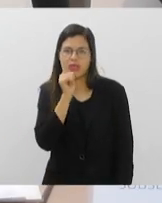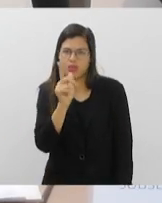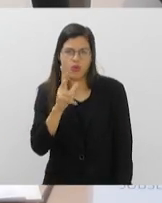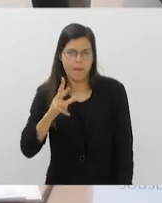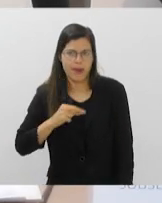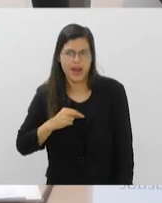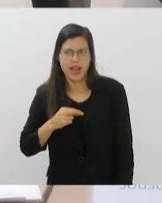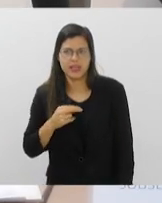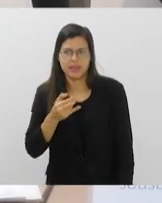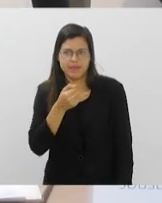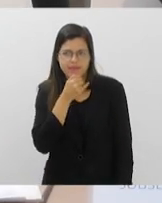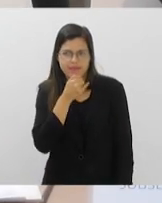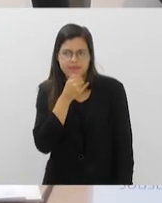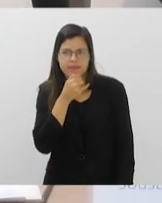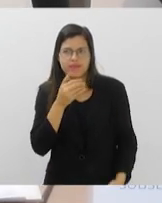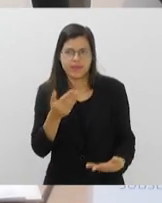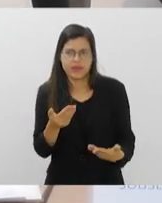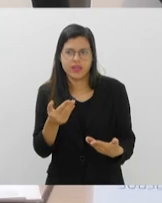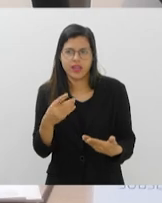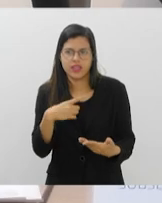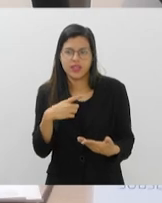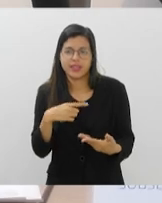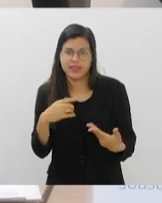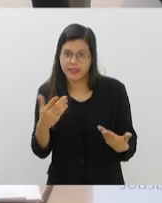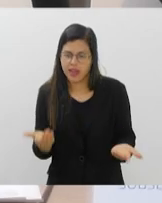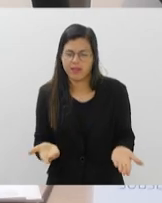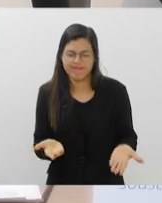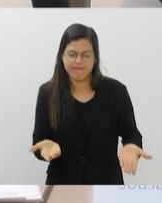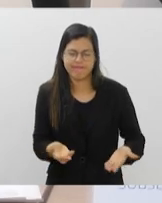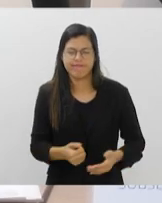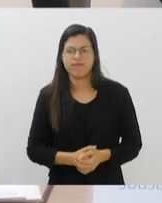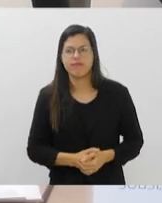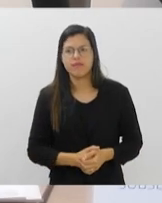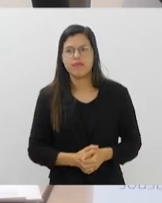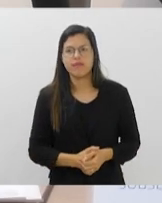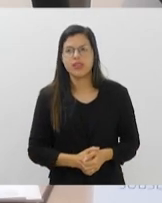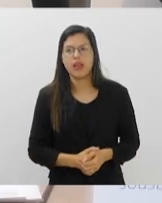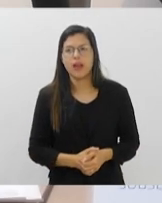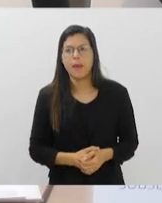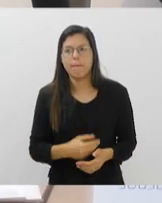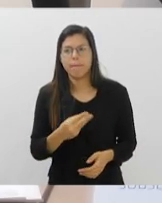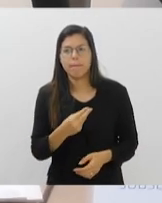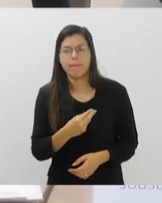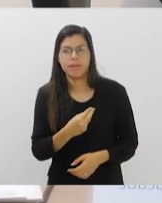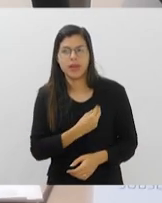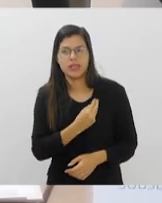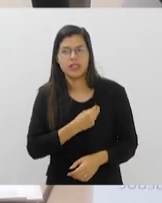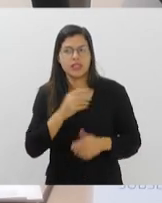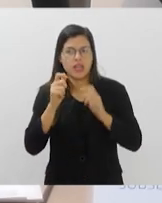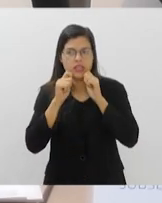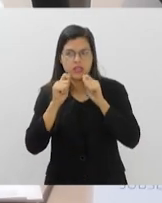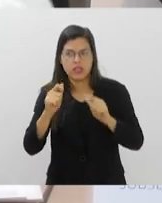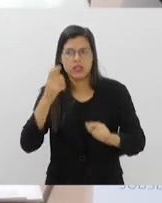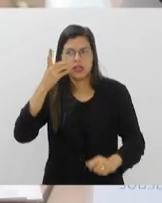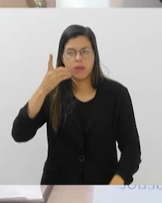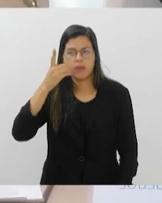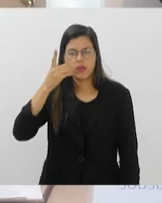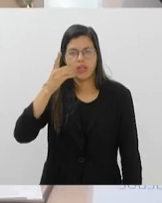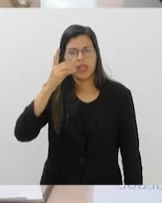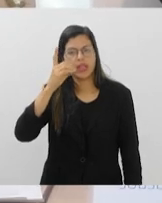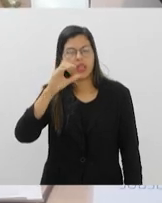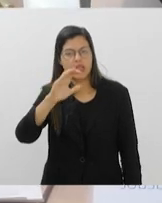infelizmente é isso aí que a gente tem por hora né encontra-se também presente a assessora do da deputada Célia